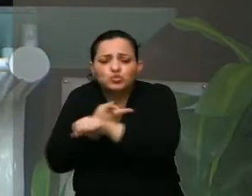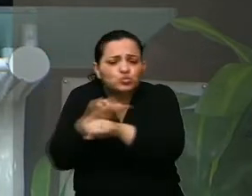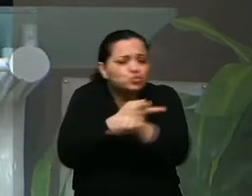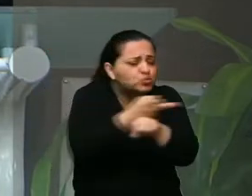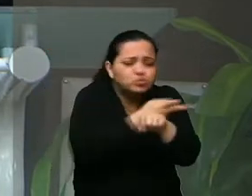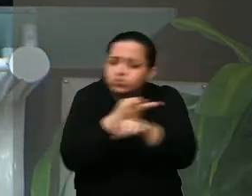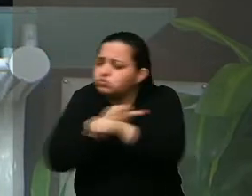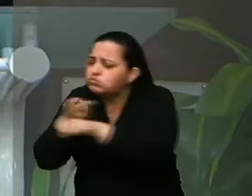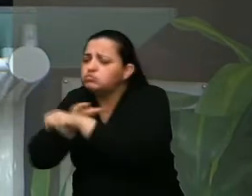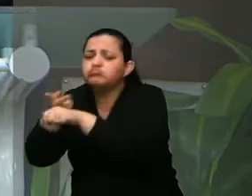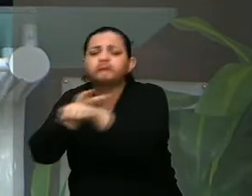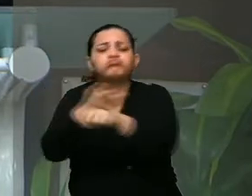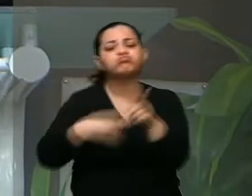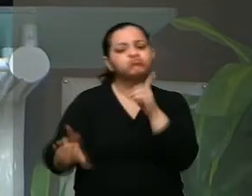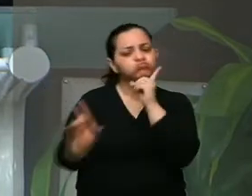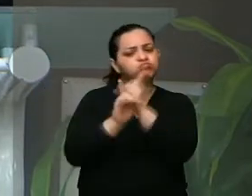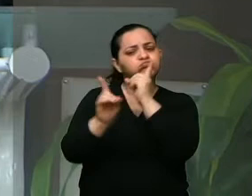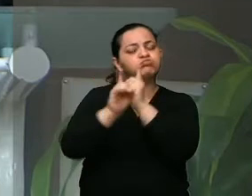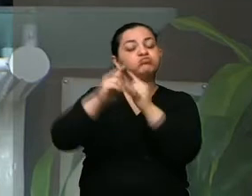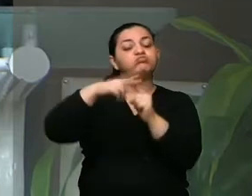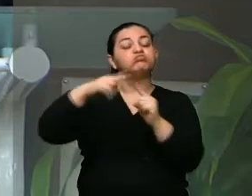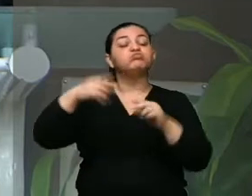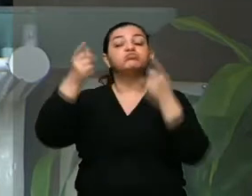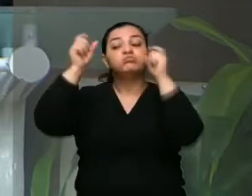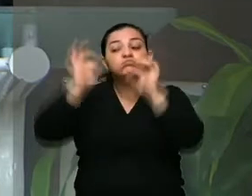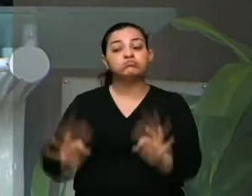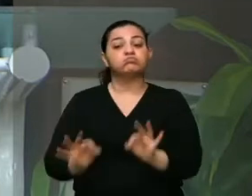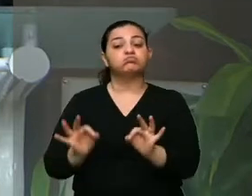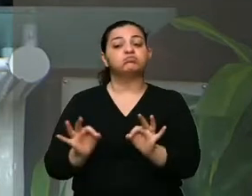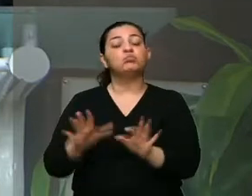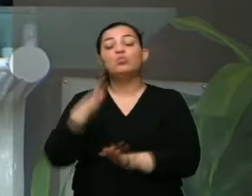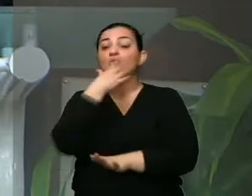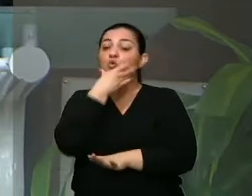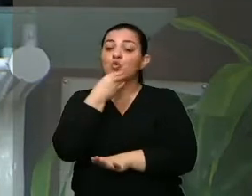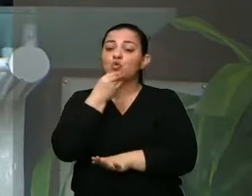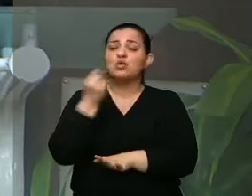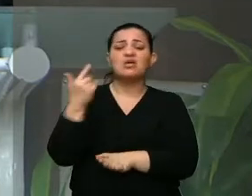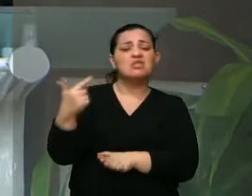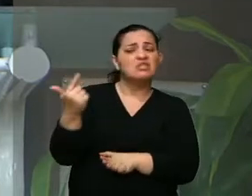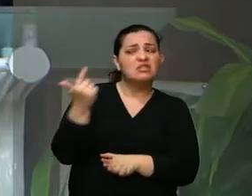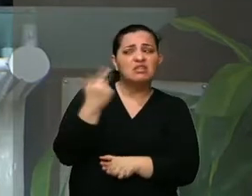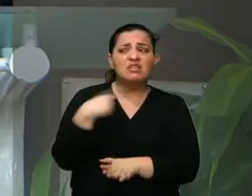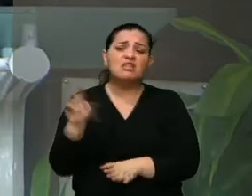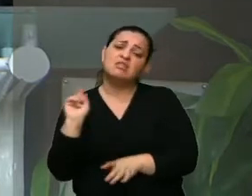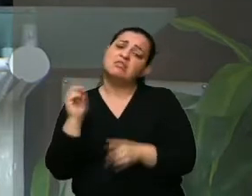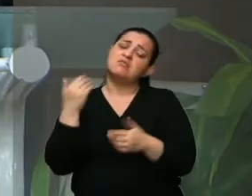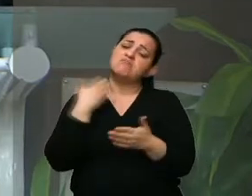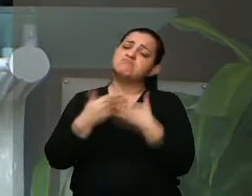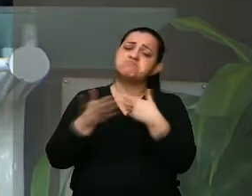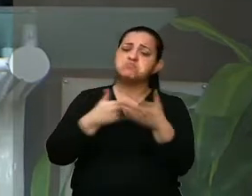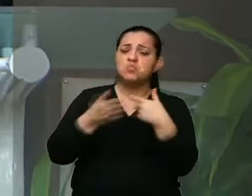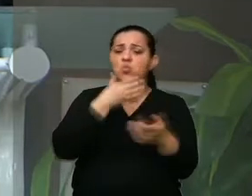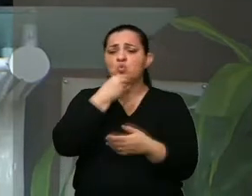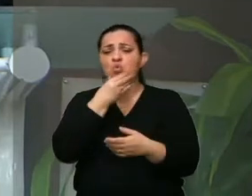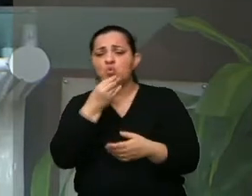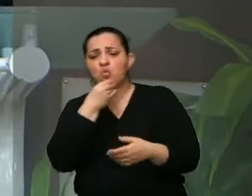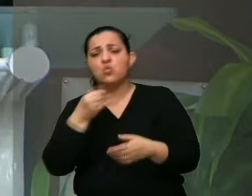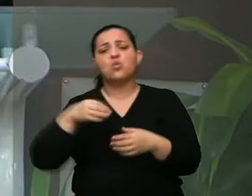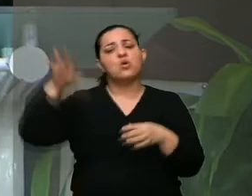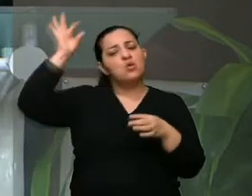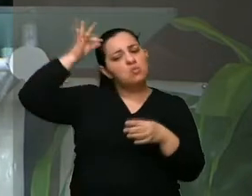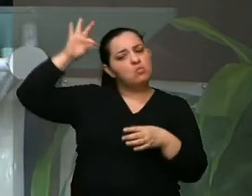os lados até que encontrava o tipo correto de homem não um destes homens que tentam colocar uma pena em seu